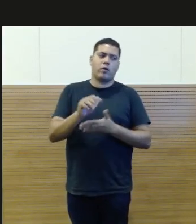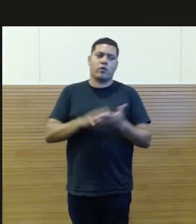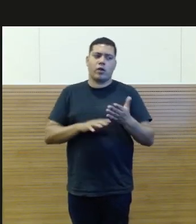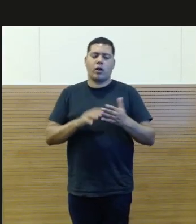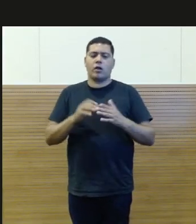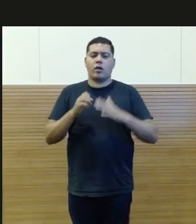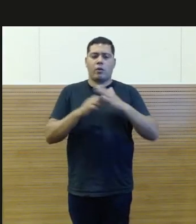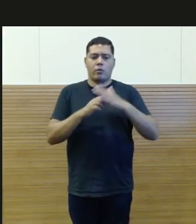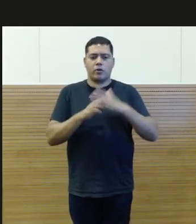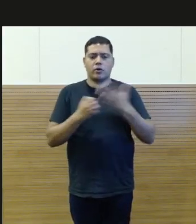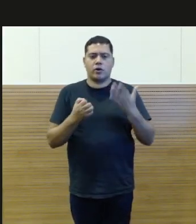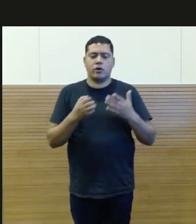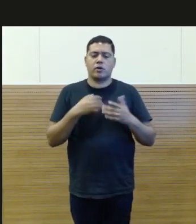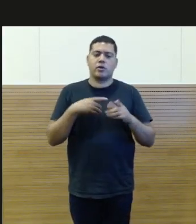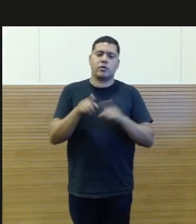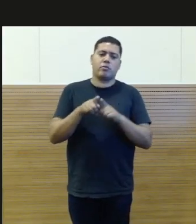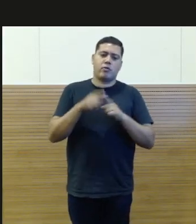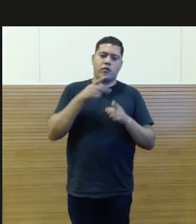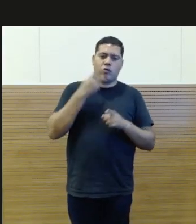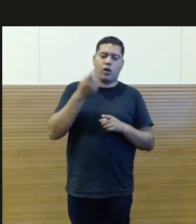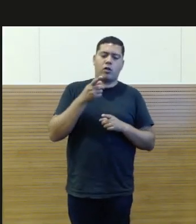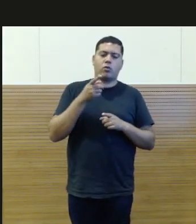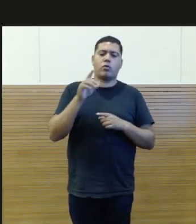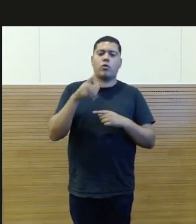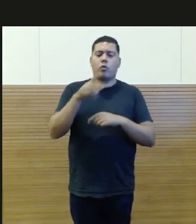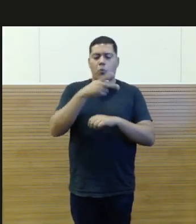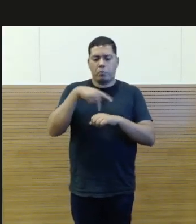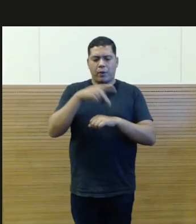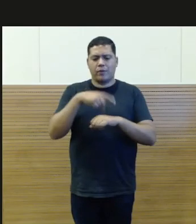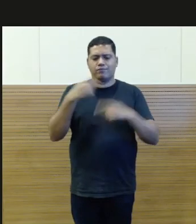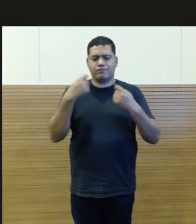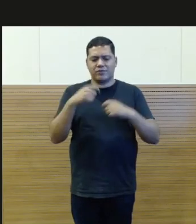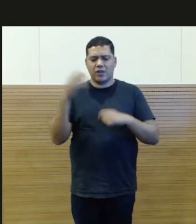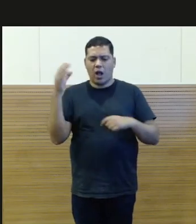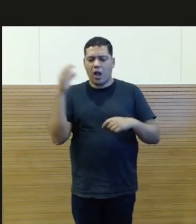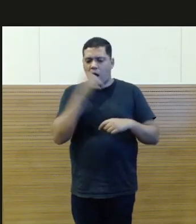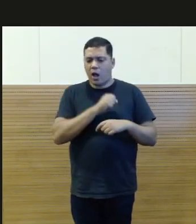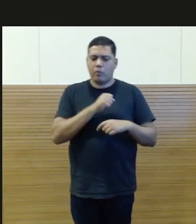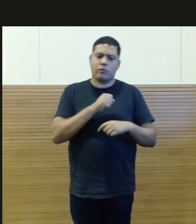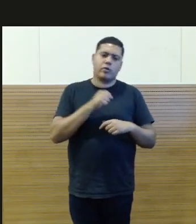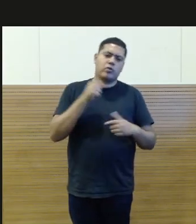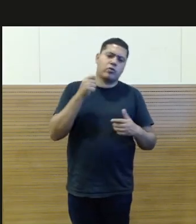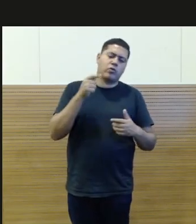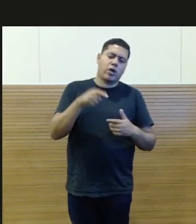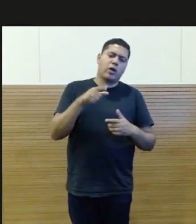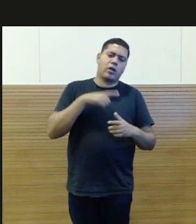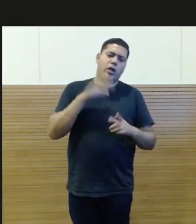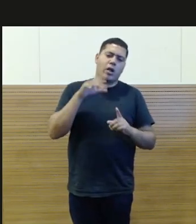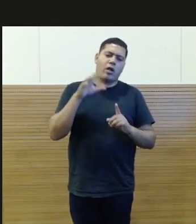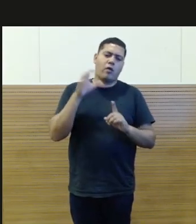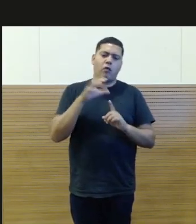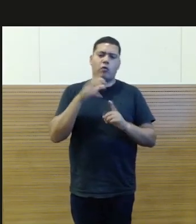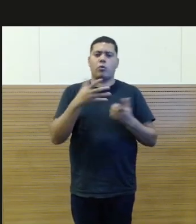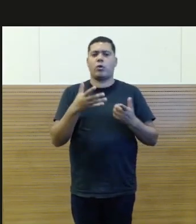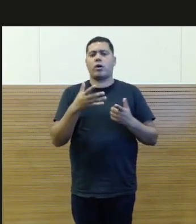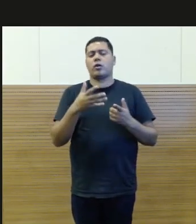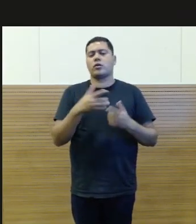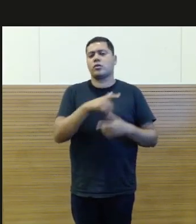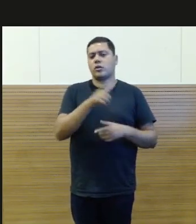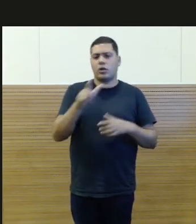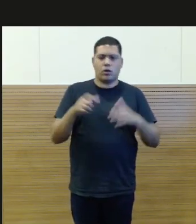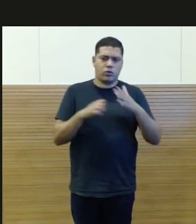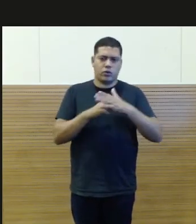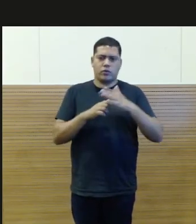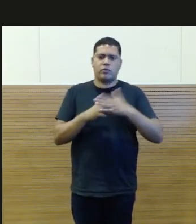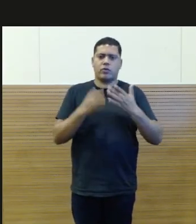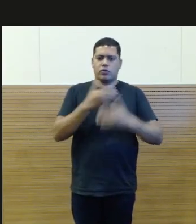empresariais, que mencionam que os estados devem atuar urgentemente para contrarrestar essa influência indevida das corporações na toma de